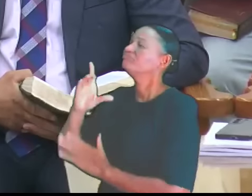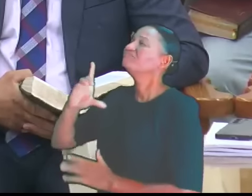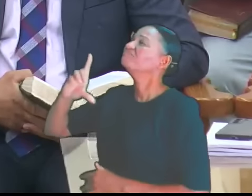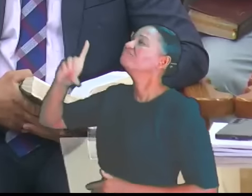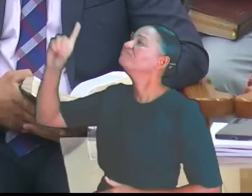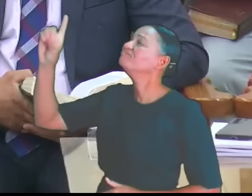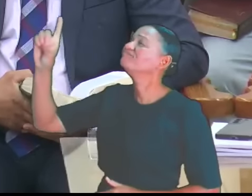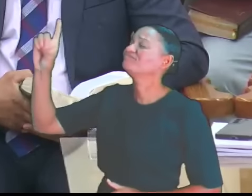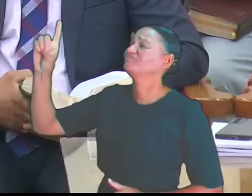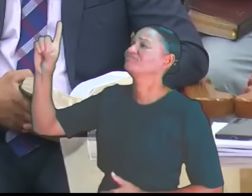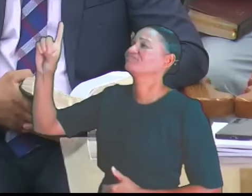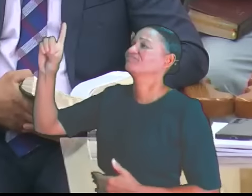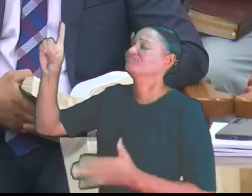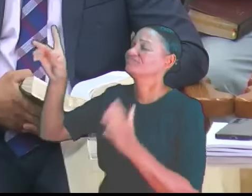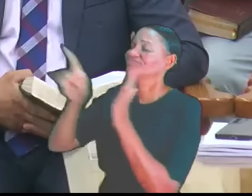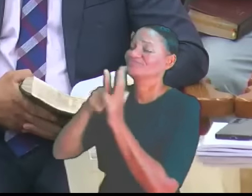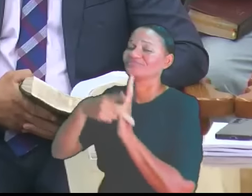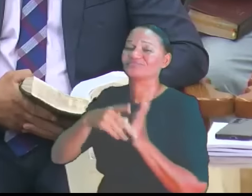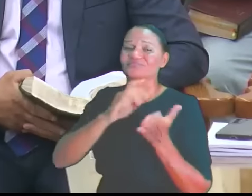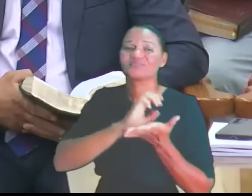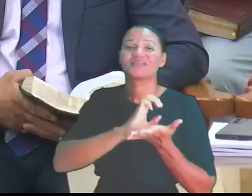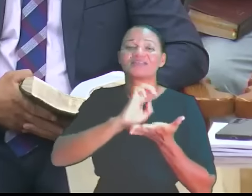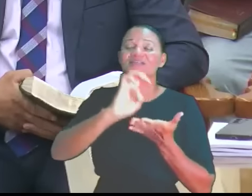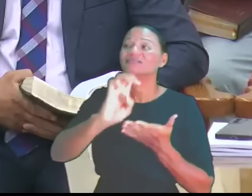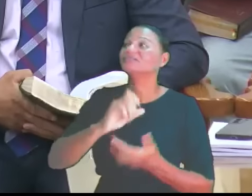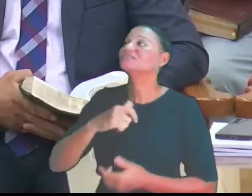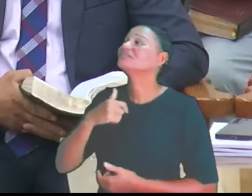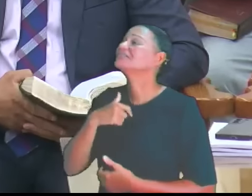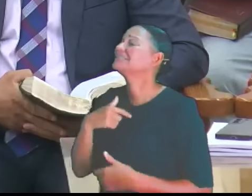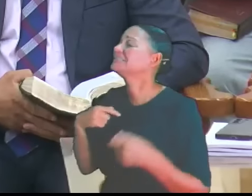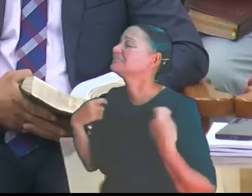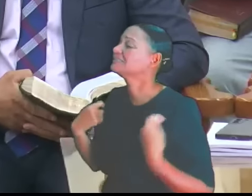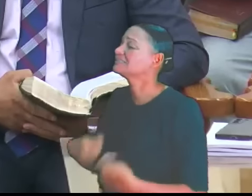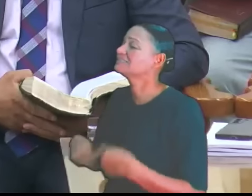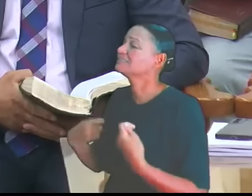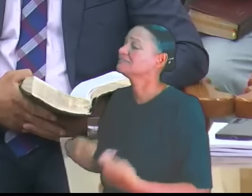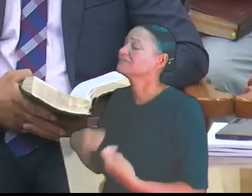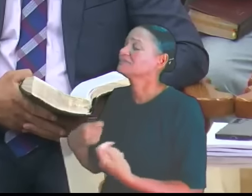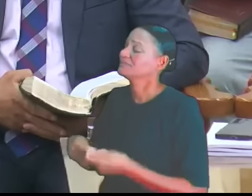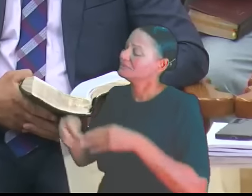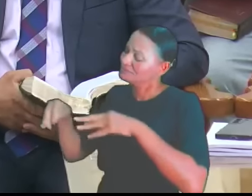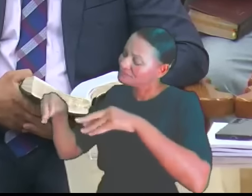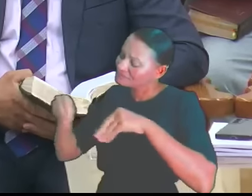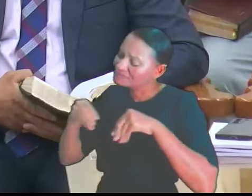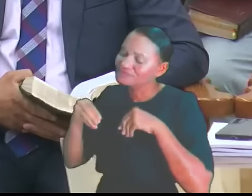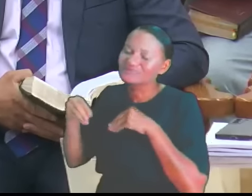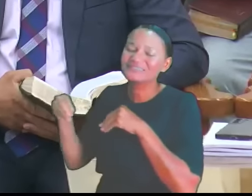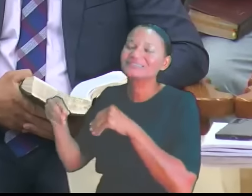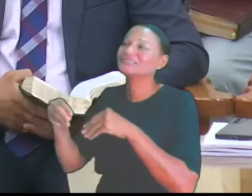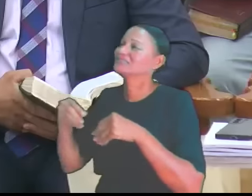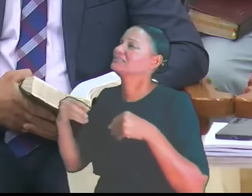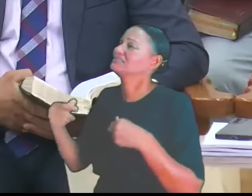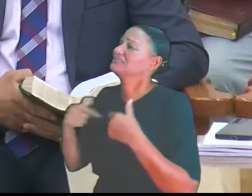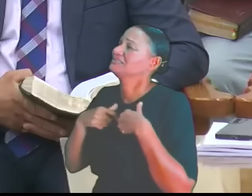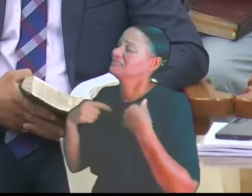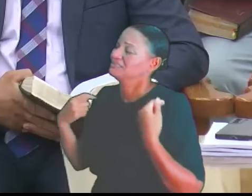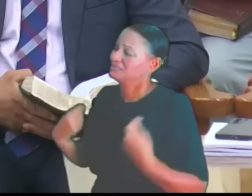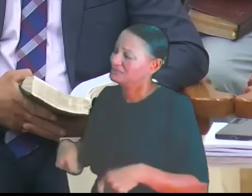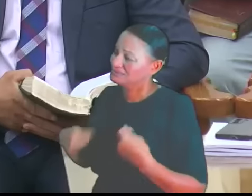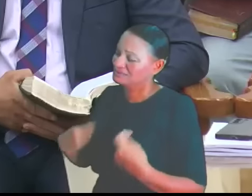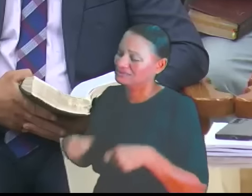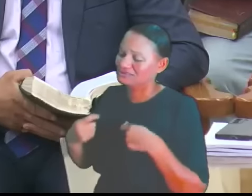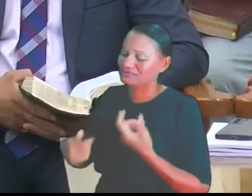Deus de Elias, eu preciso de farinha, eu preciso